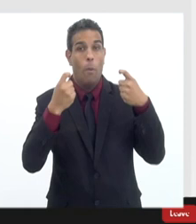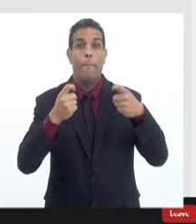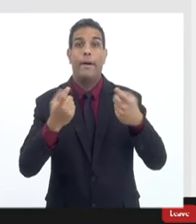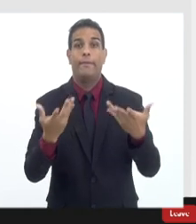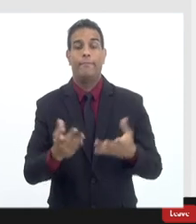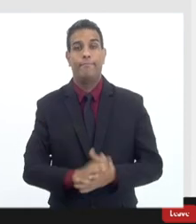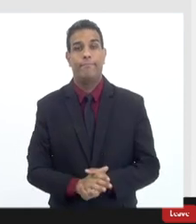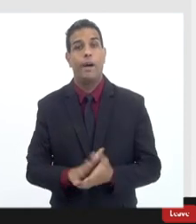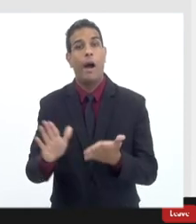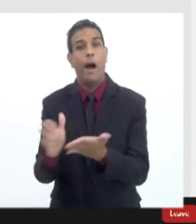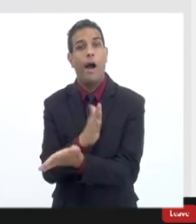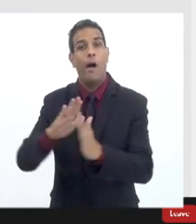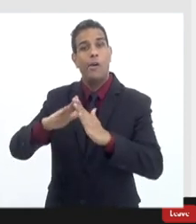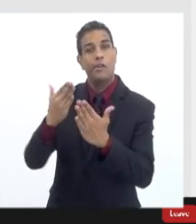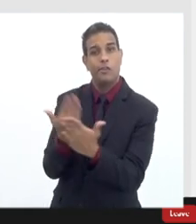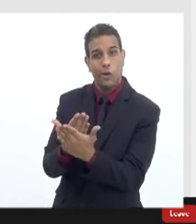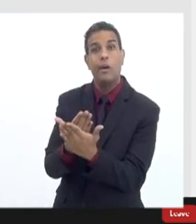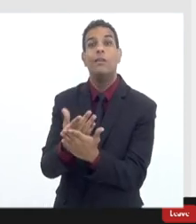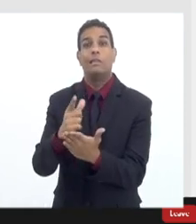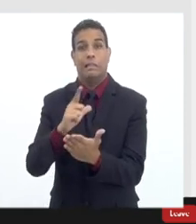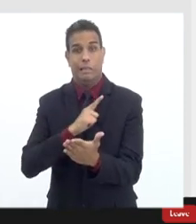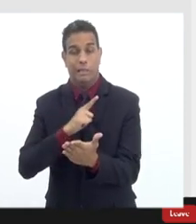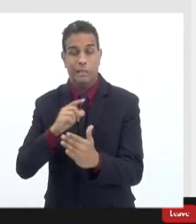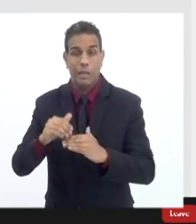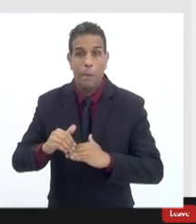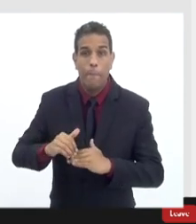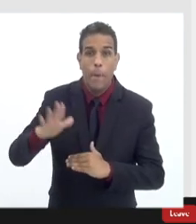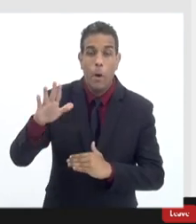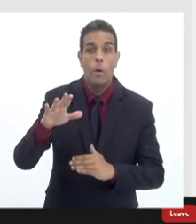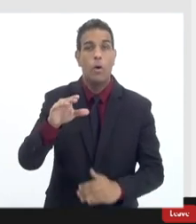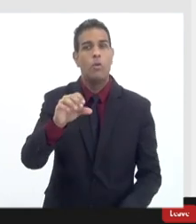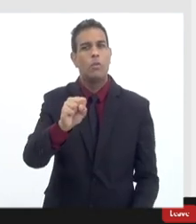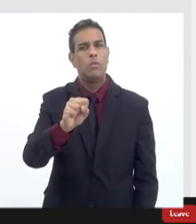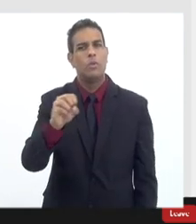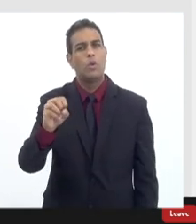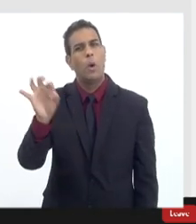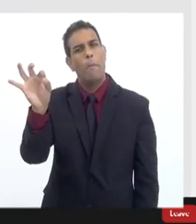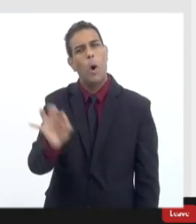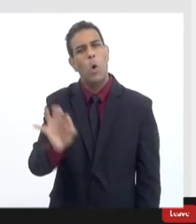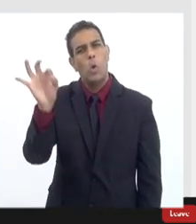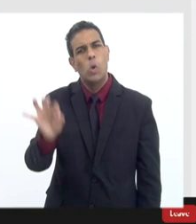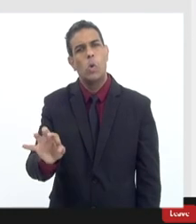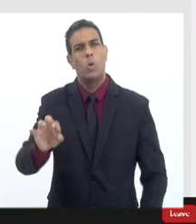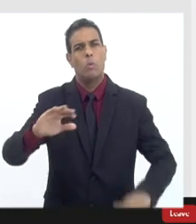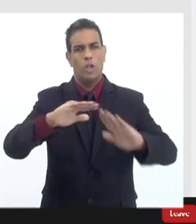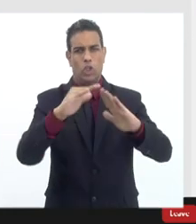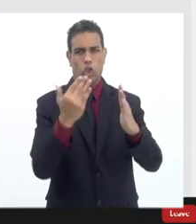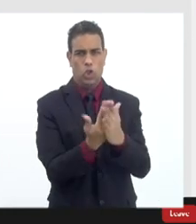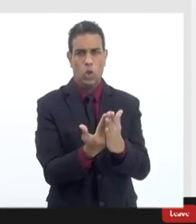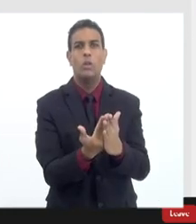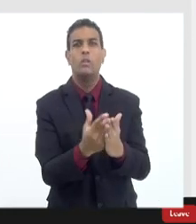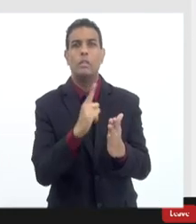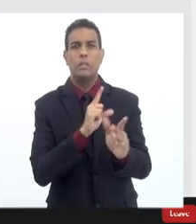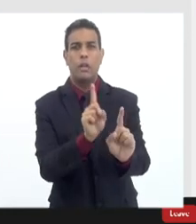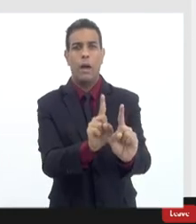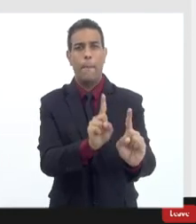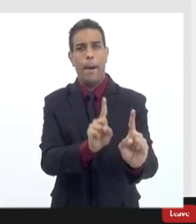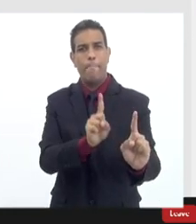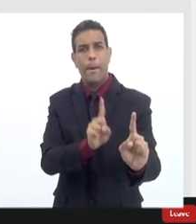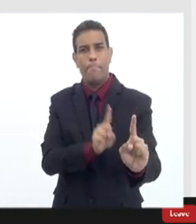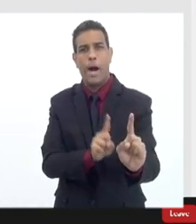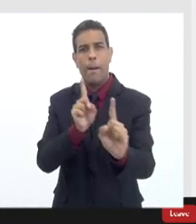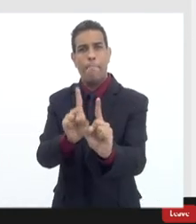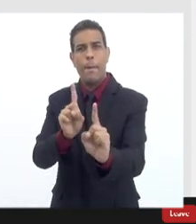A maior parte das escolas demarcou, né, mais aí de 80%, cerca de 80% das escolas demarcaram o distanciamento no